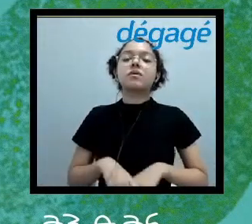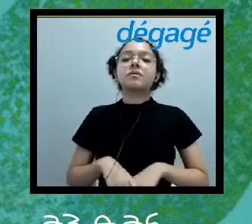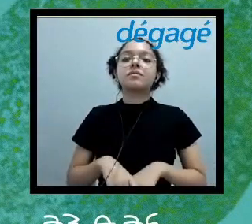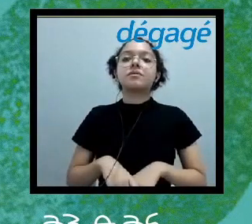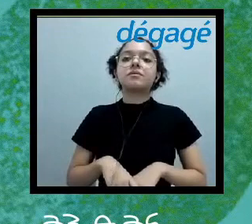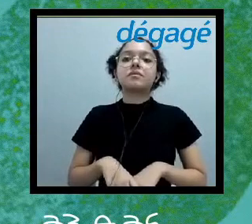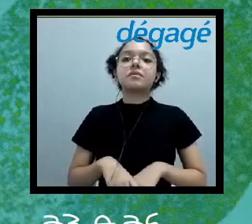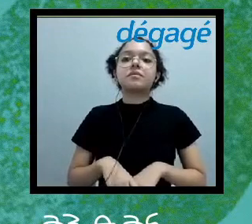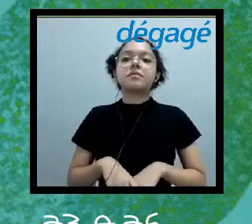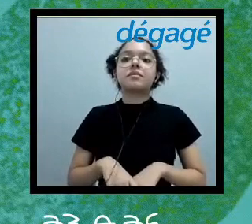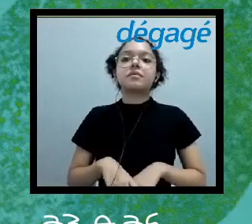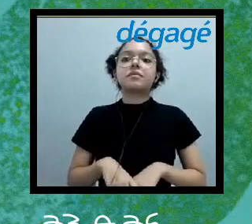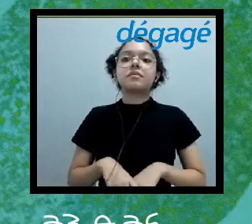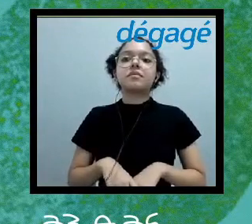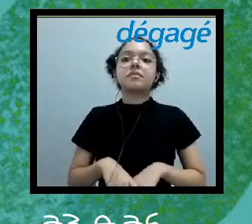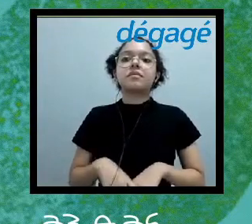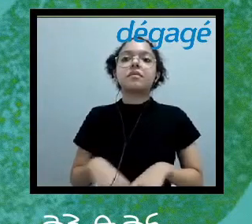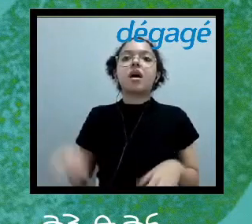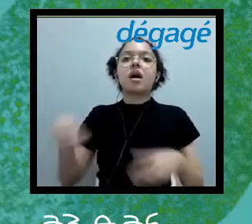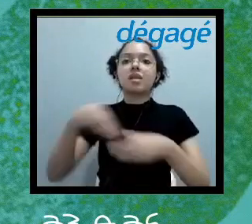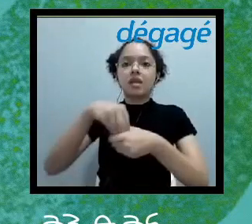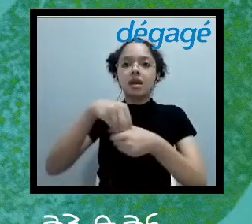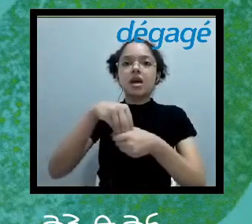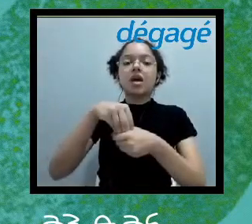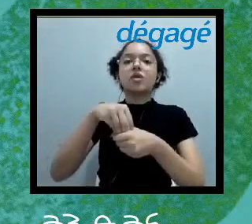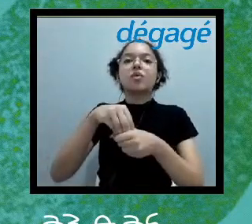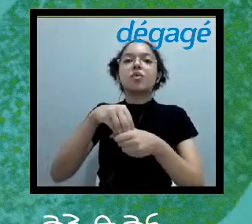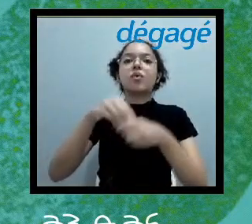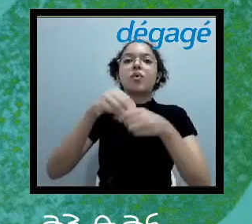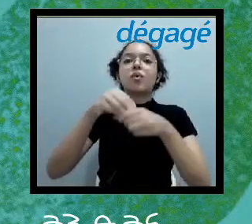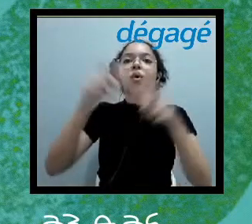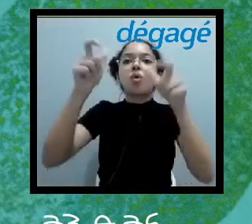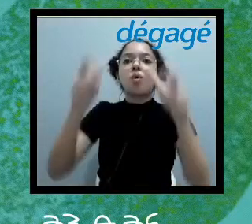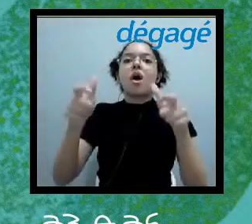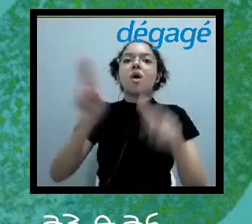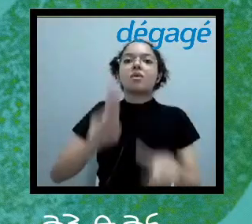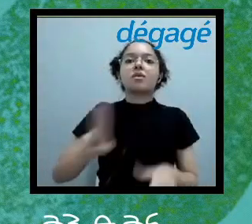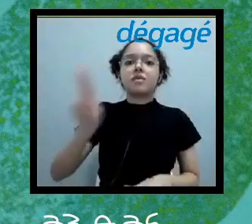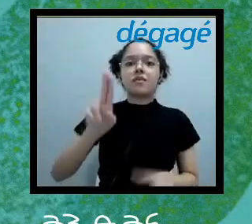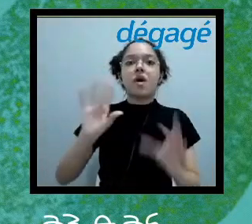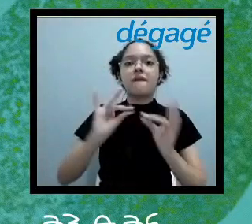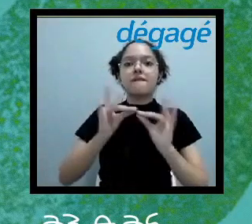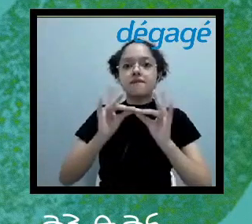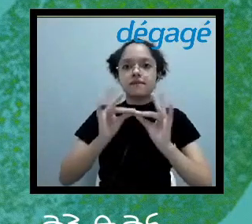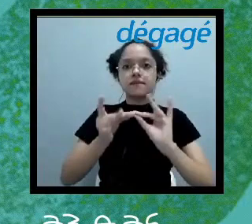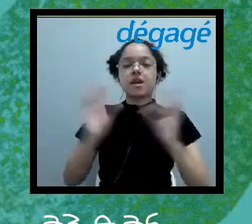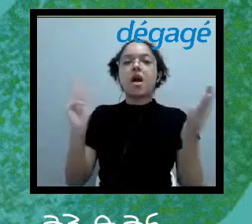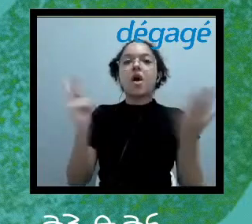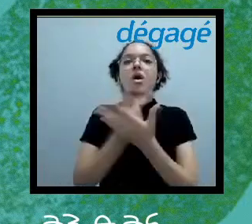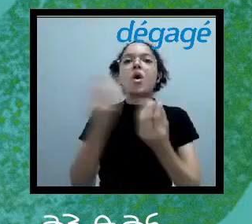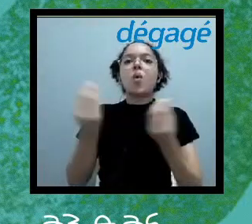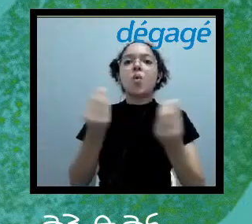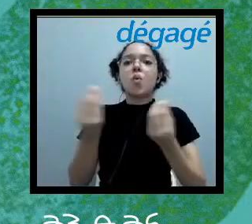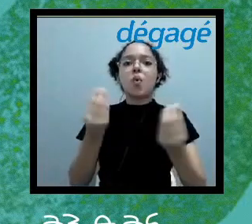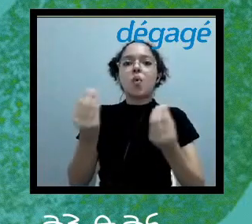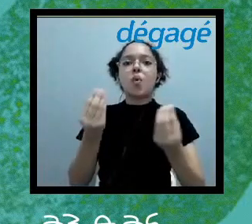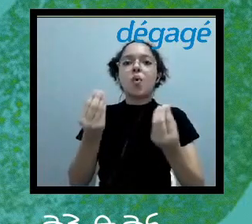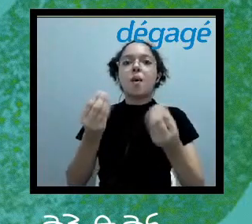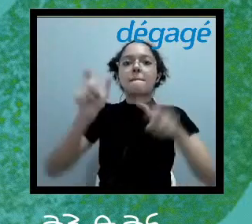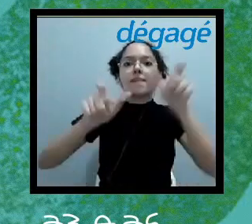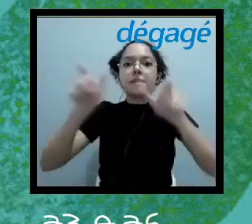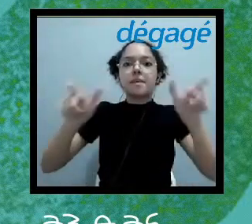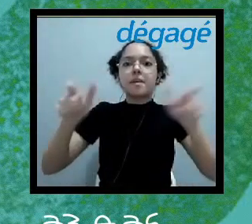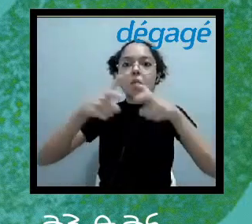por estar dentro da universidade, de um espaço formativo, as oficinas acontecem com muitas pessoas, né?